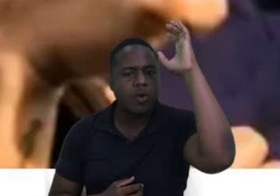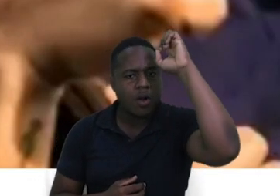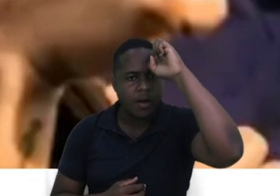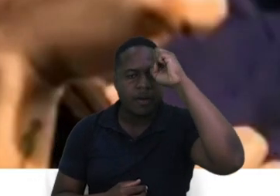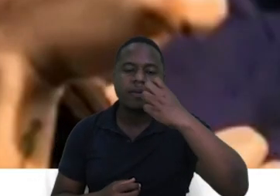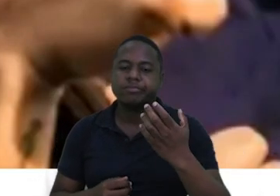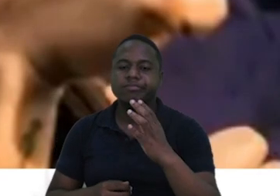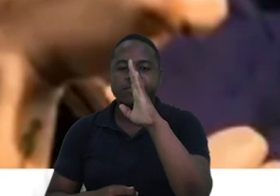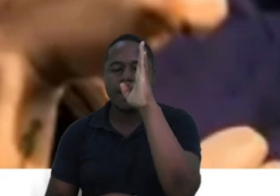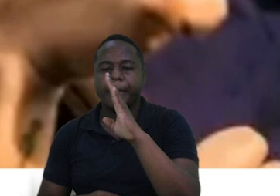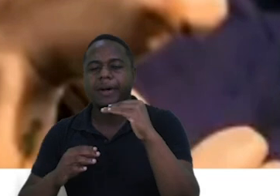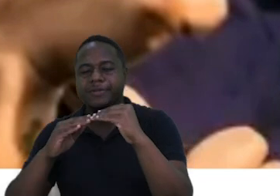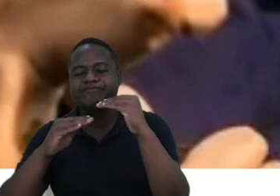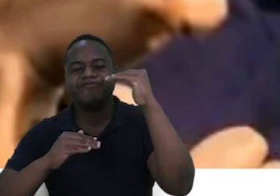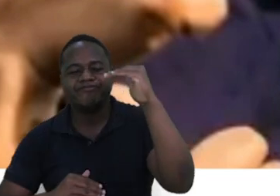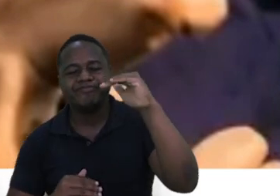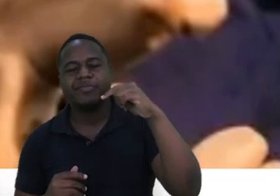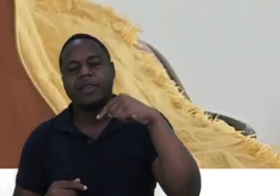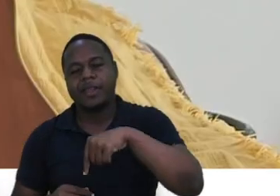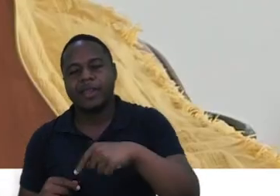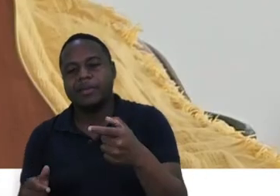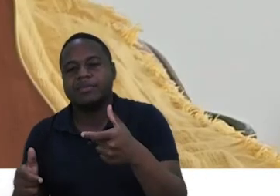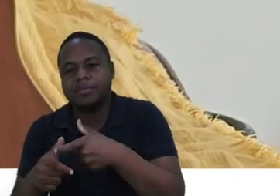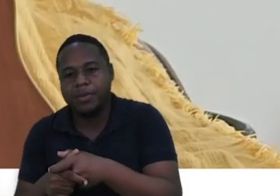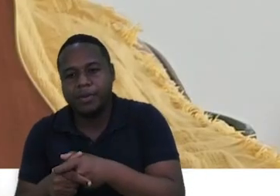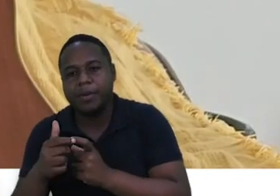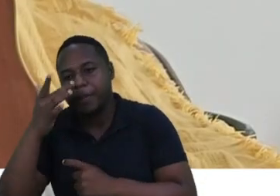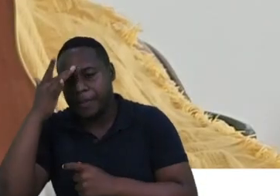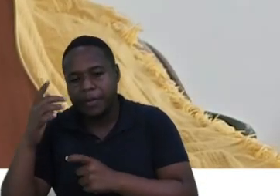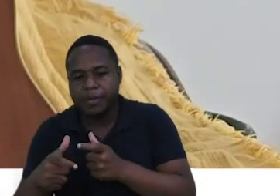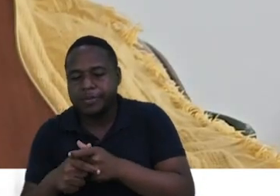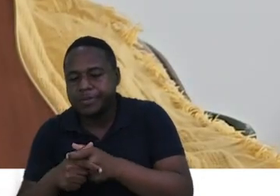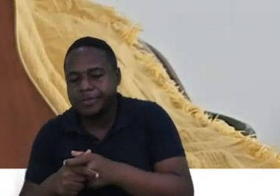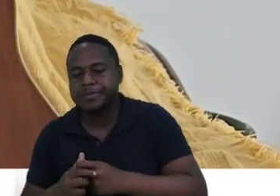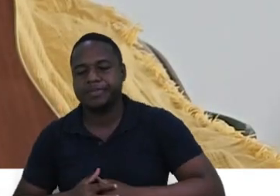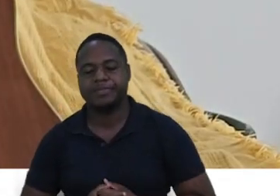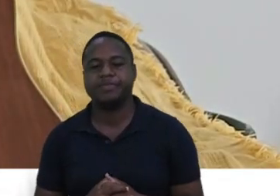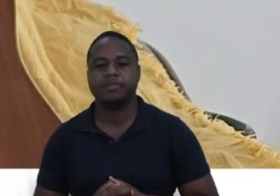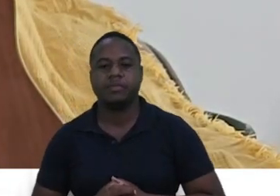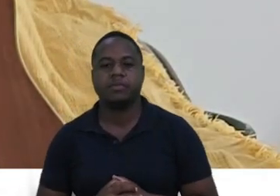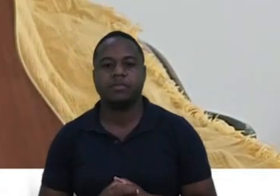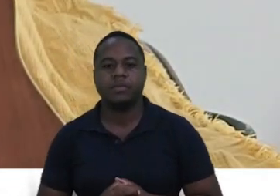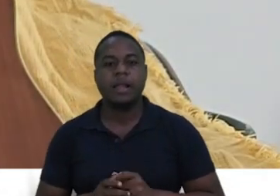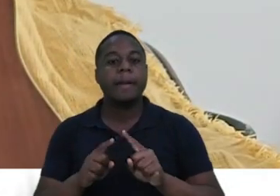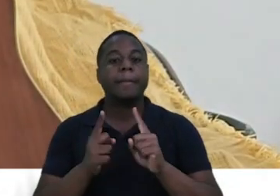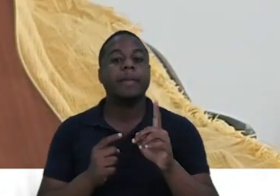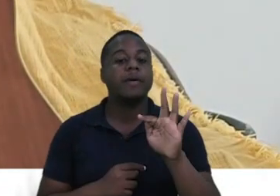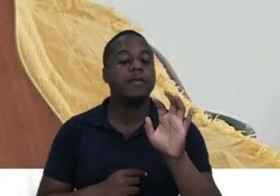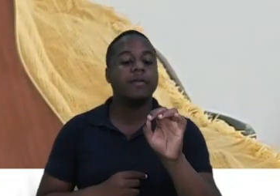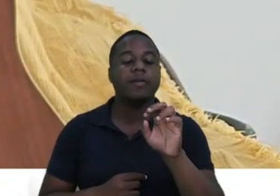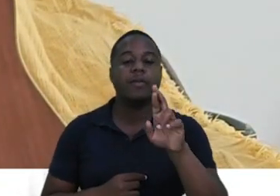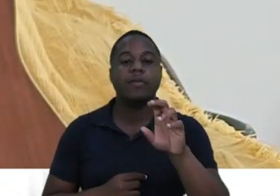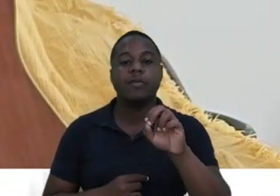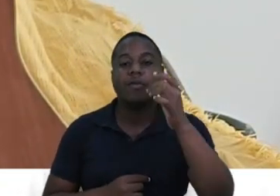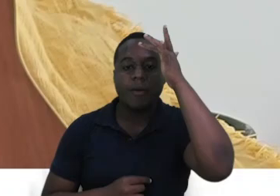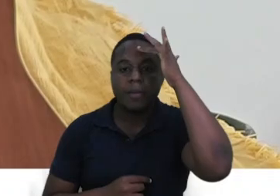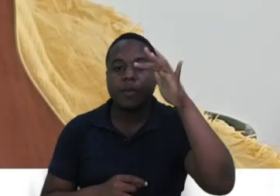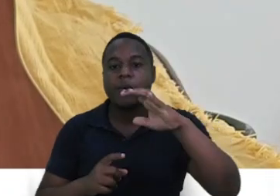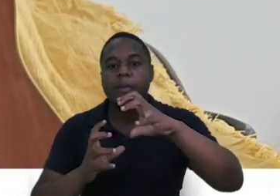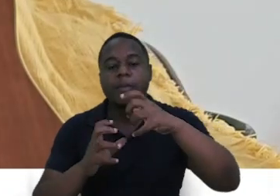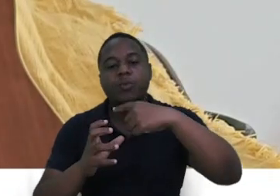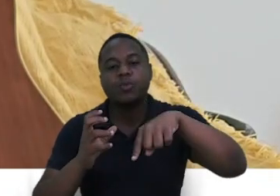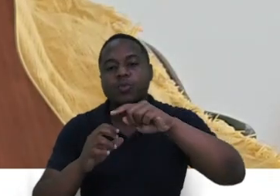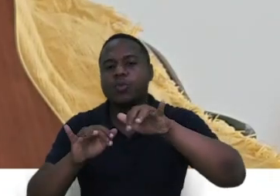aqui no Brasil, que é uma coisa muito restrita a poucos grupos sociais. Beleza, mas quando foi que o forró ficou conhecido no mundo? É uma